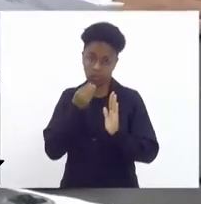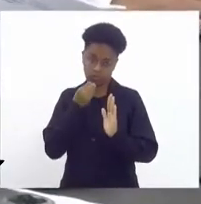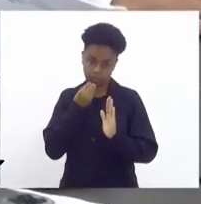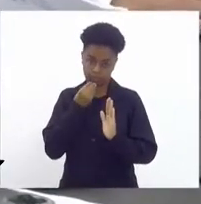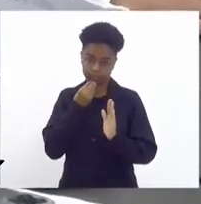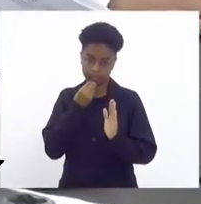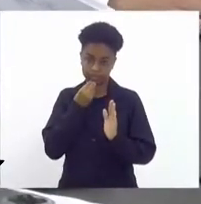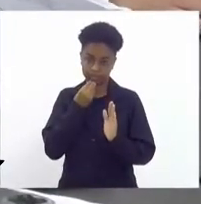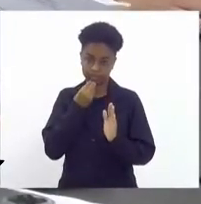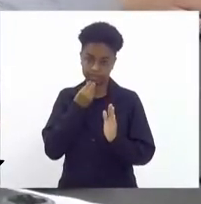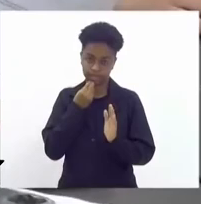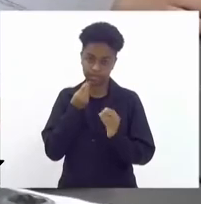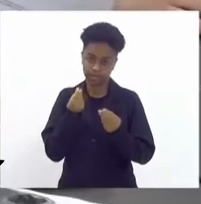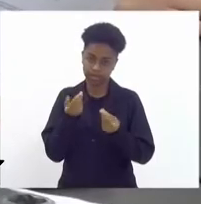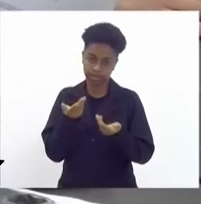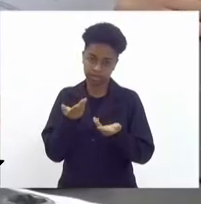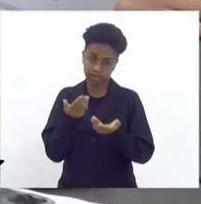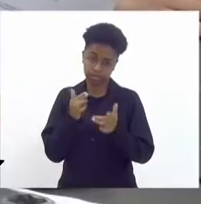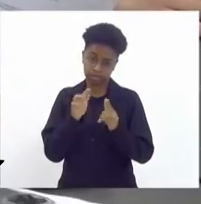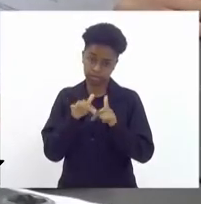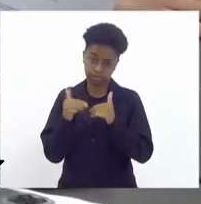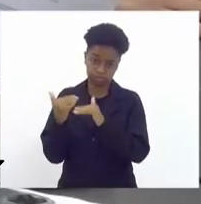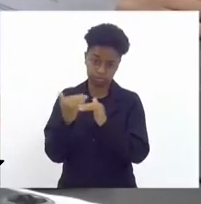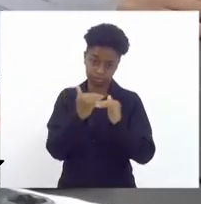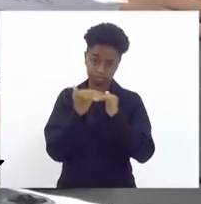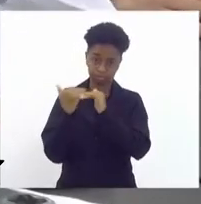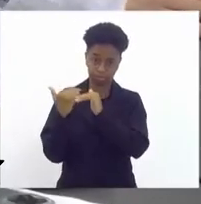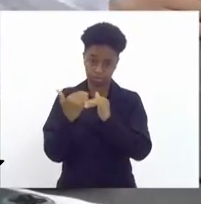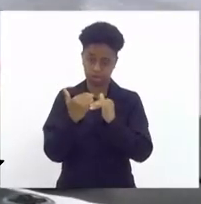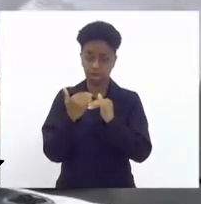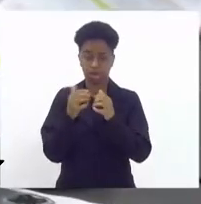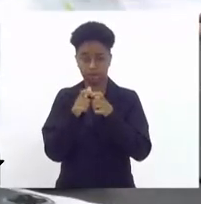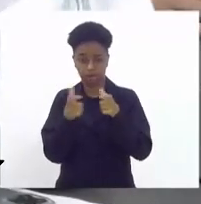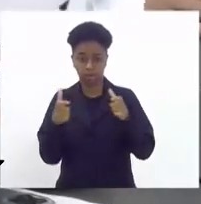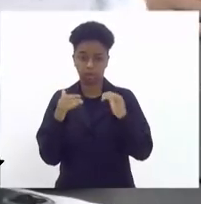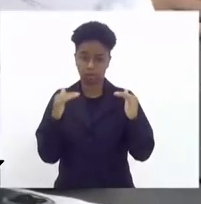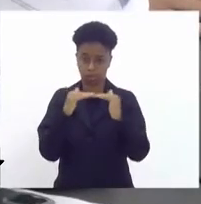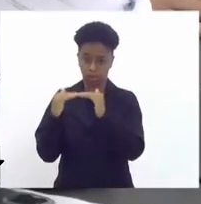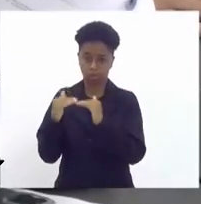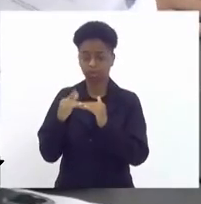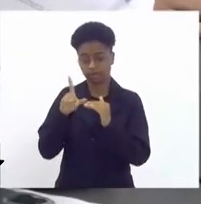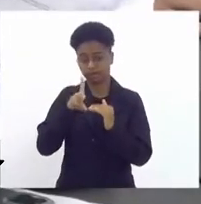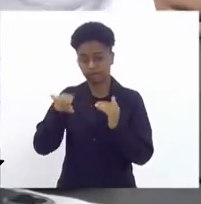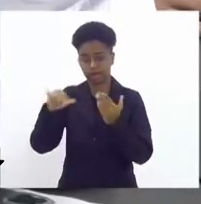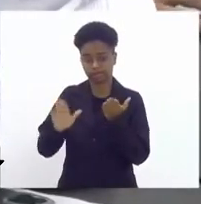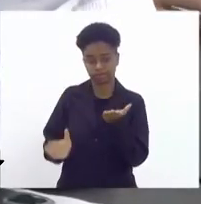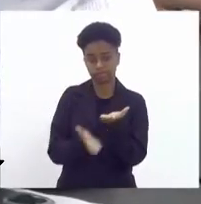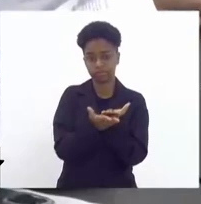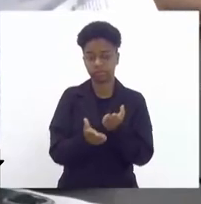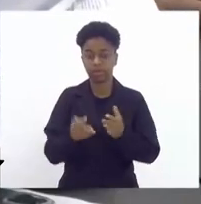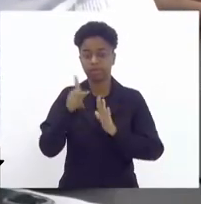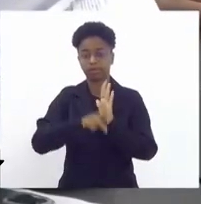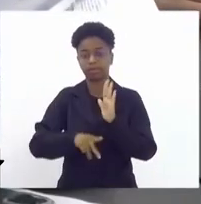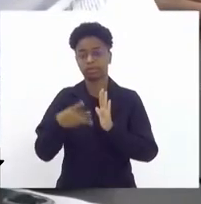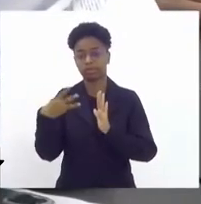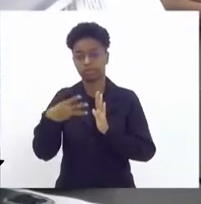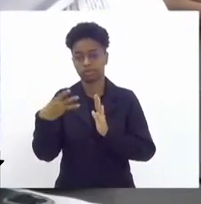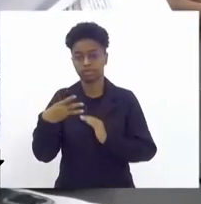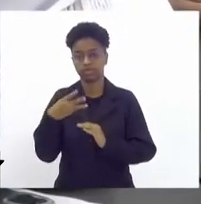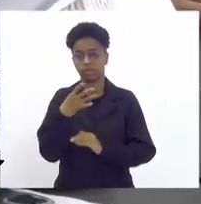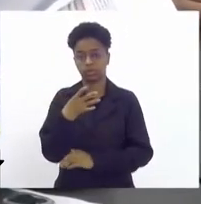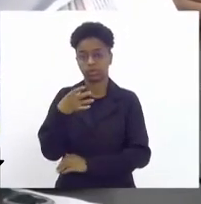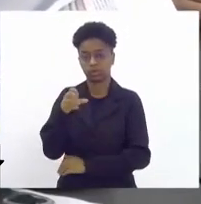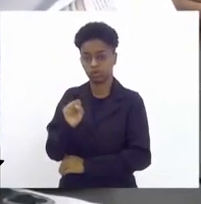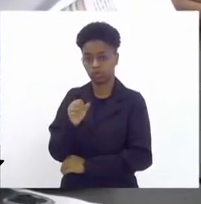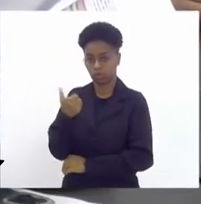obviamente, por unanimidade com a prejudicabilidade, os projetos vão ao arquivo. Projeto 3 da pauta, o PL 4811,